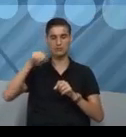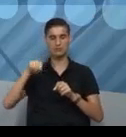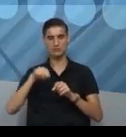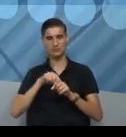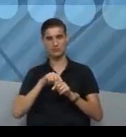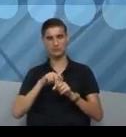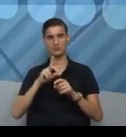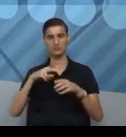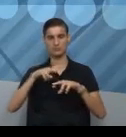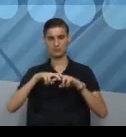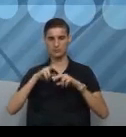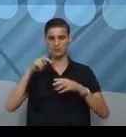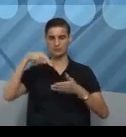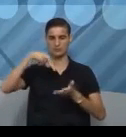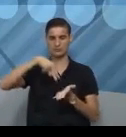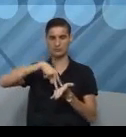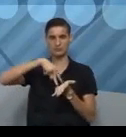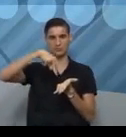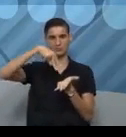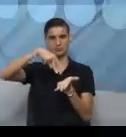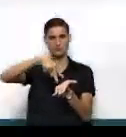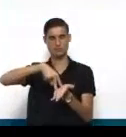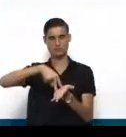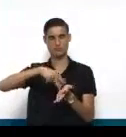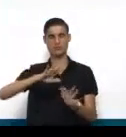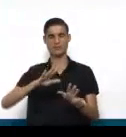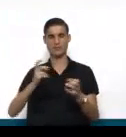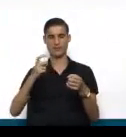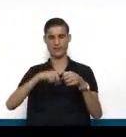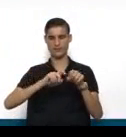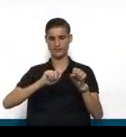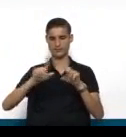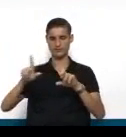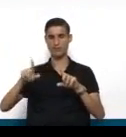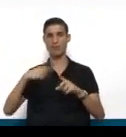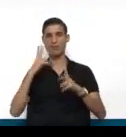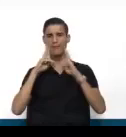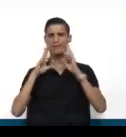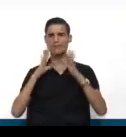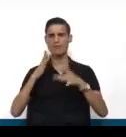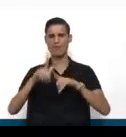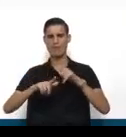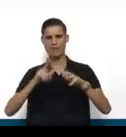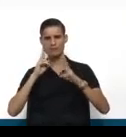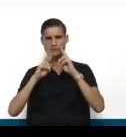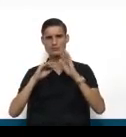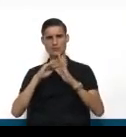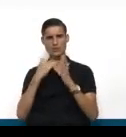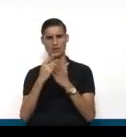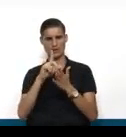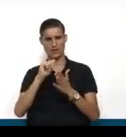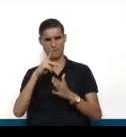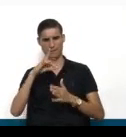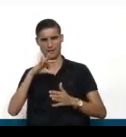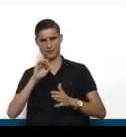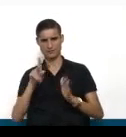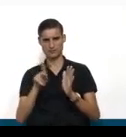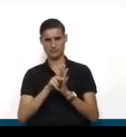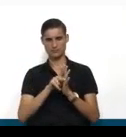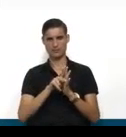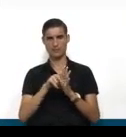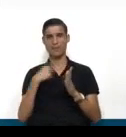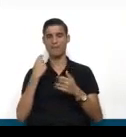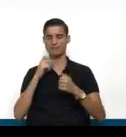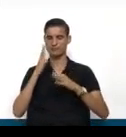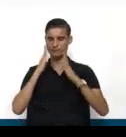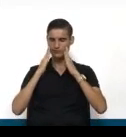a nossa situação problema. Tá legal? Voltando ao quadro, então, já que nós vamos trabalhar a questão da equação de Laplace no disco, nós